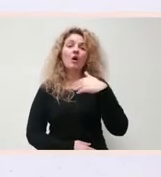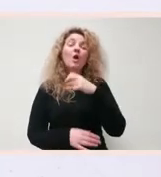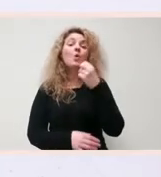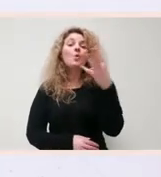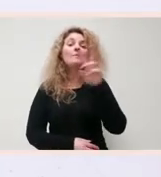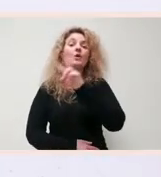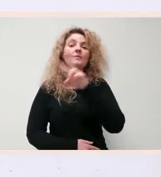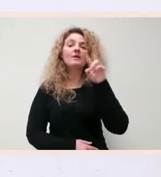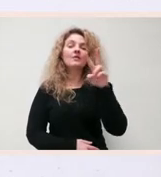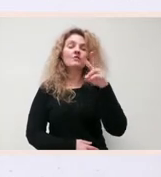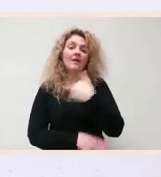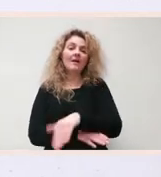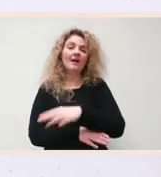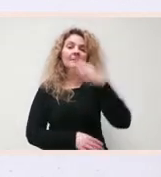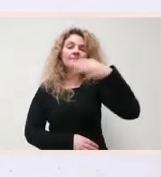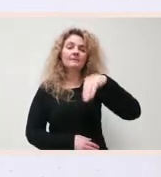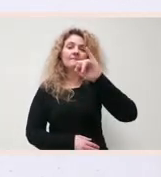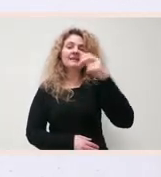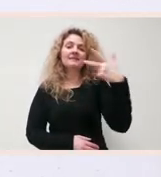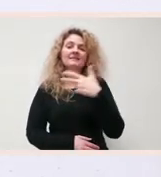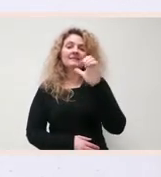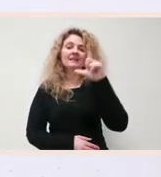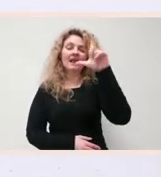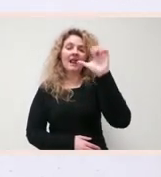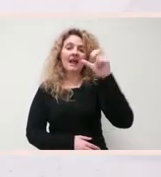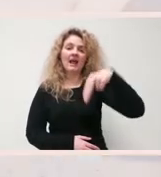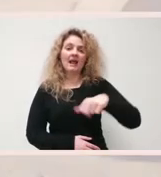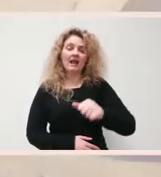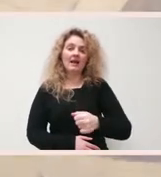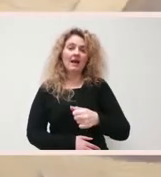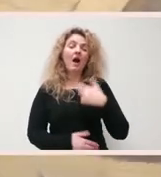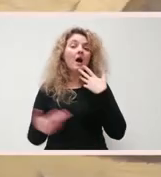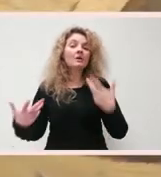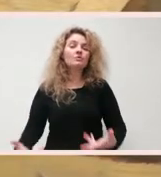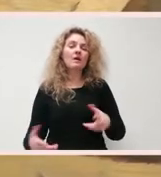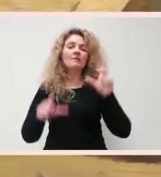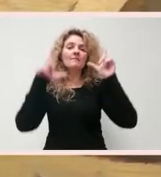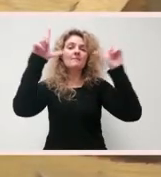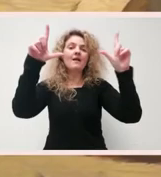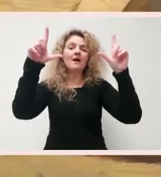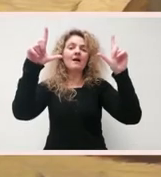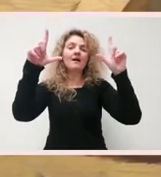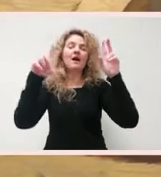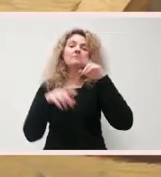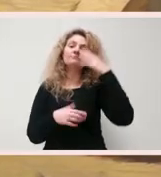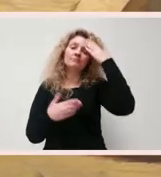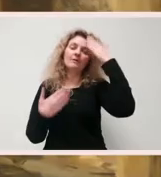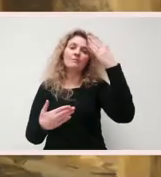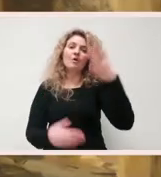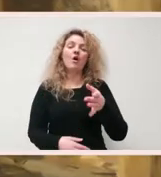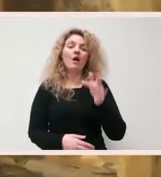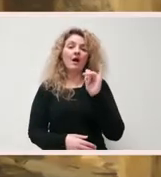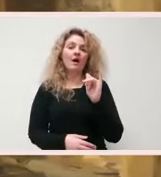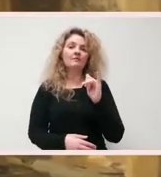Michelena, onde a día de hoxe podemos ver unha placa na súa memoria. A familia chega a Pontevedra por unha cuestión